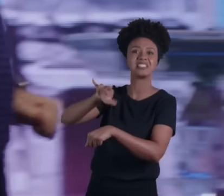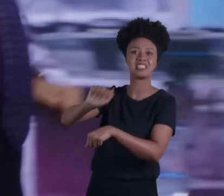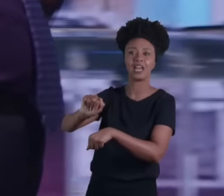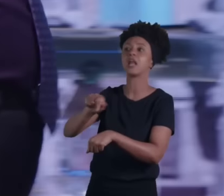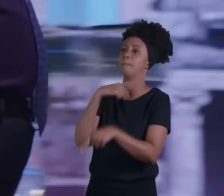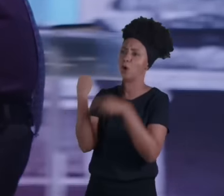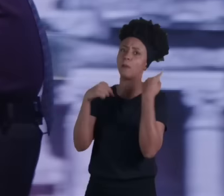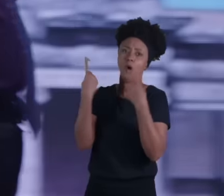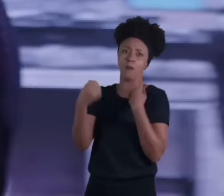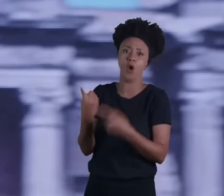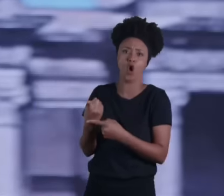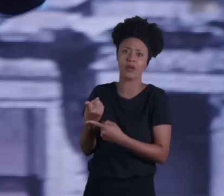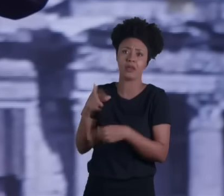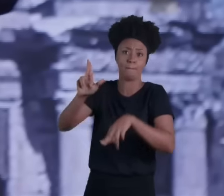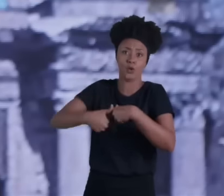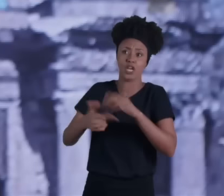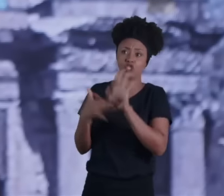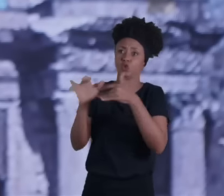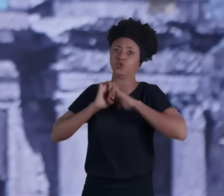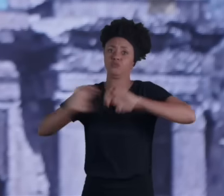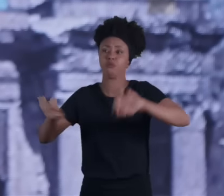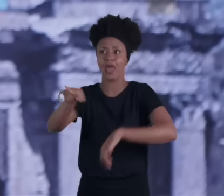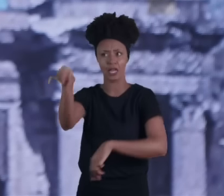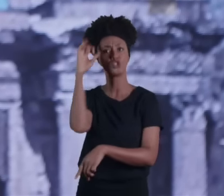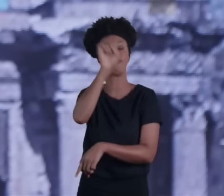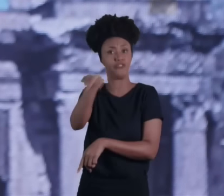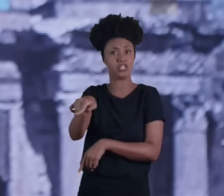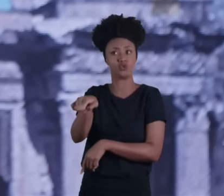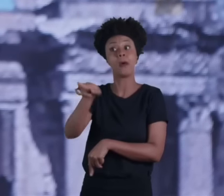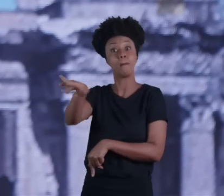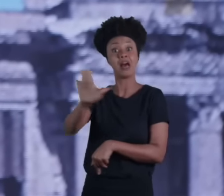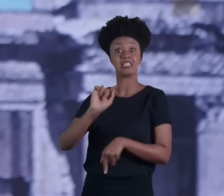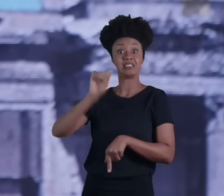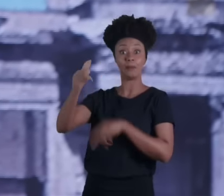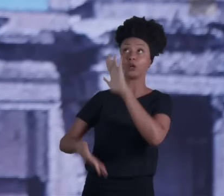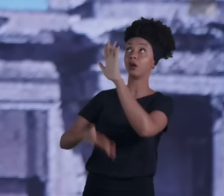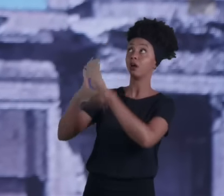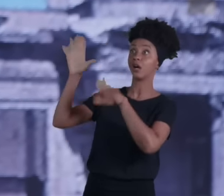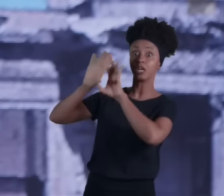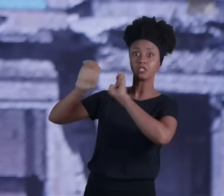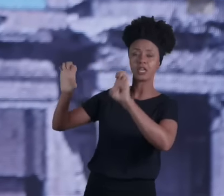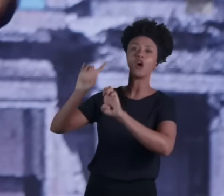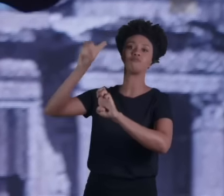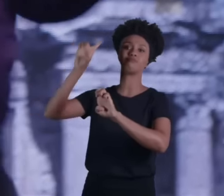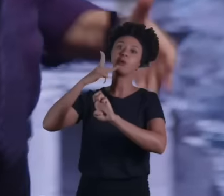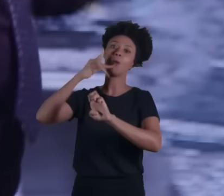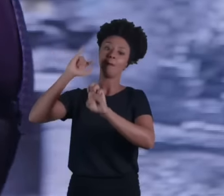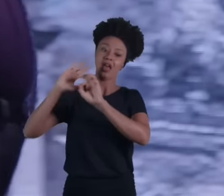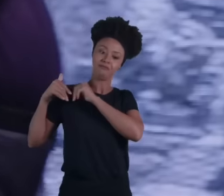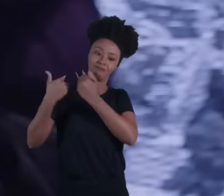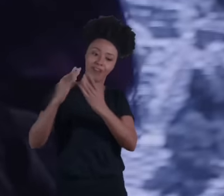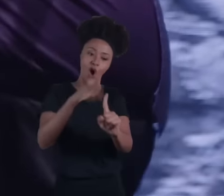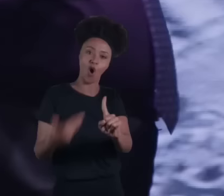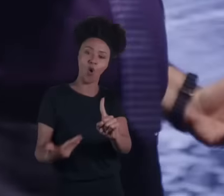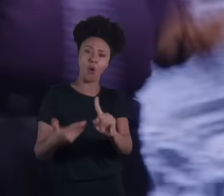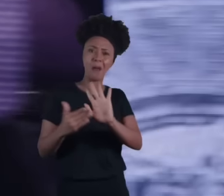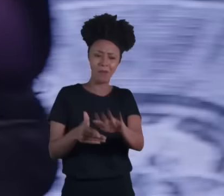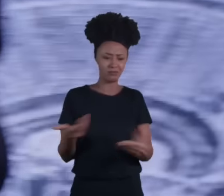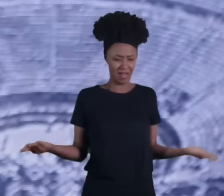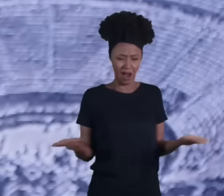Jesus. Isso é difícil, mas eles vão ser honrados na presença do Pai. Nós estamos vivendo num tempo de